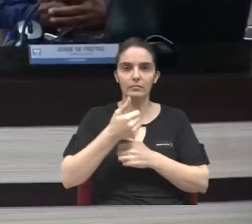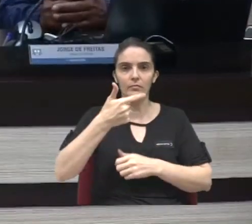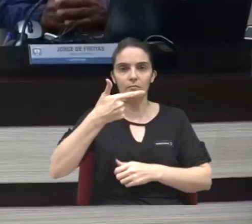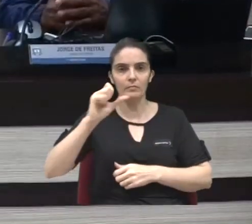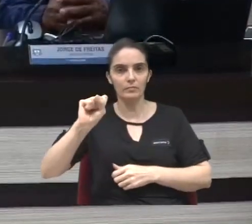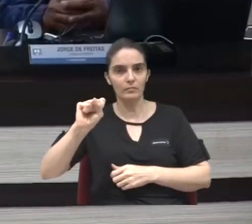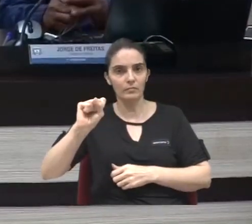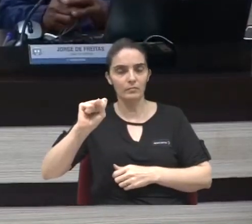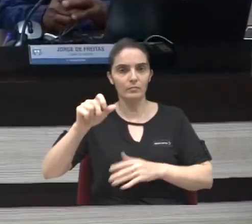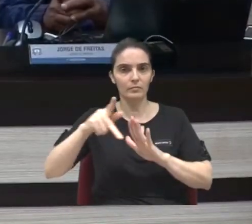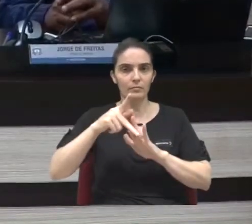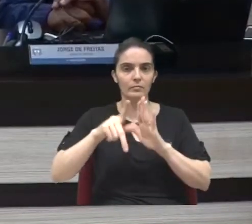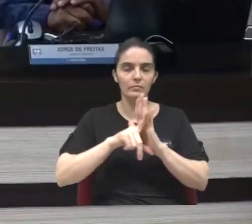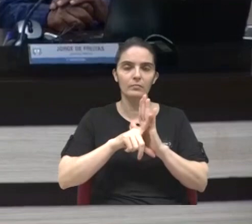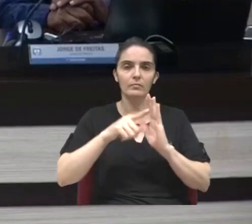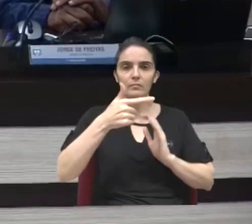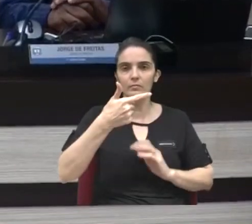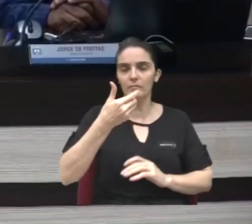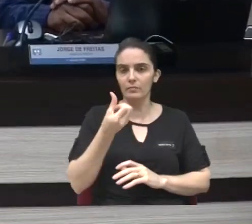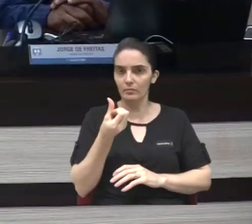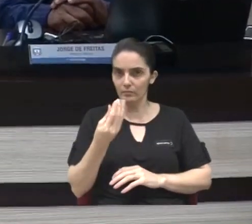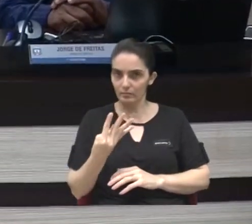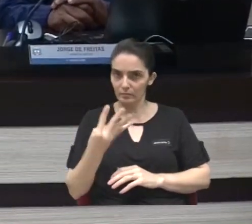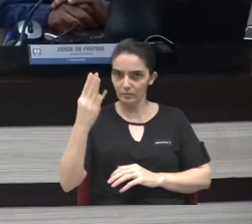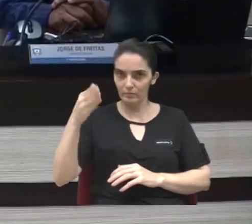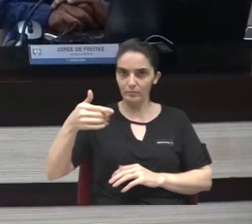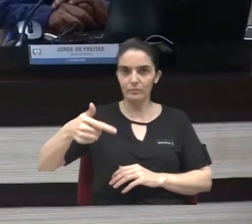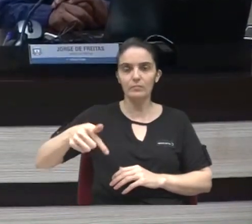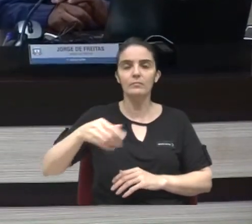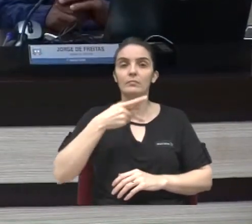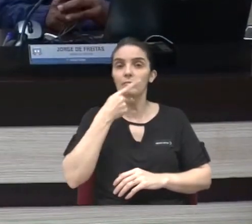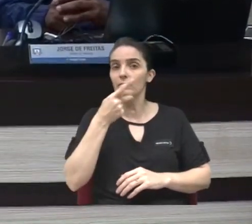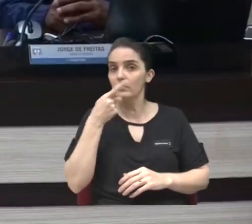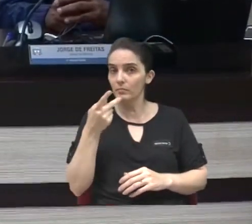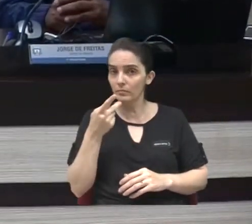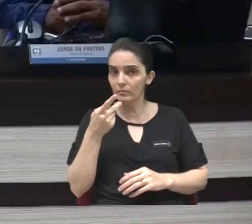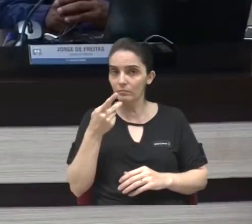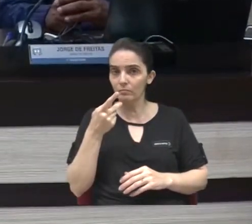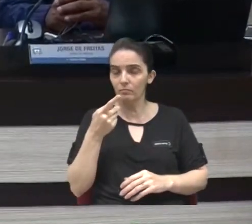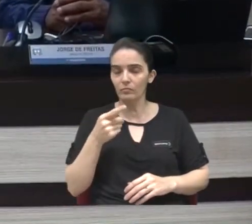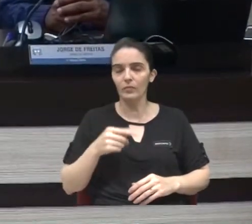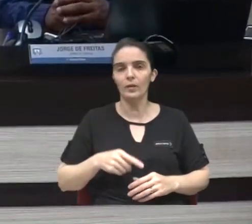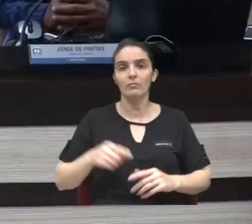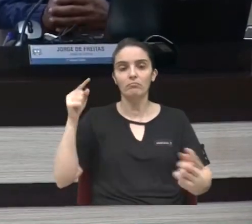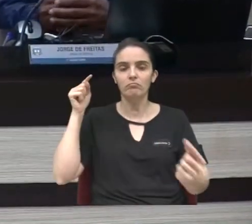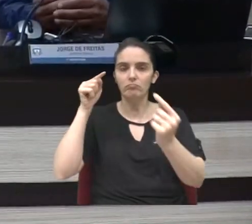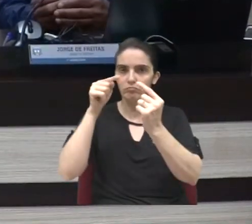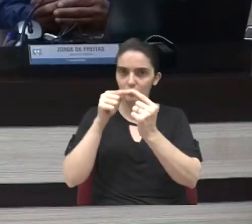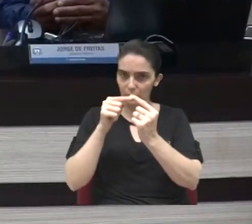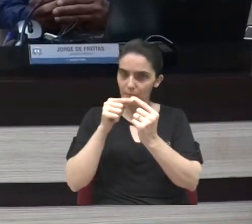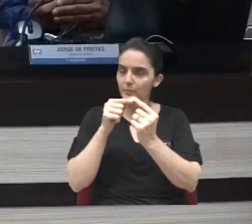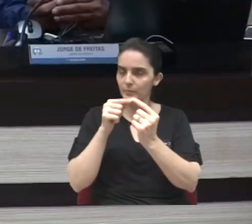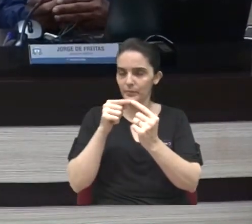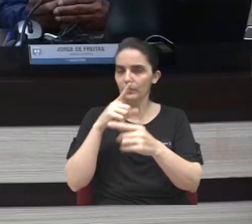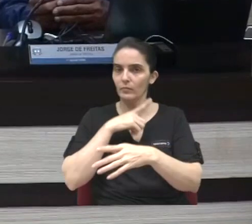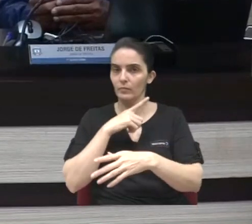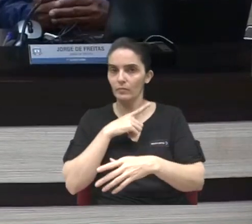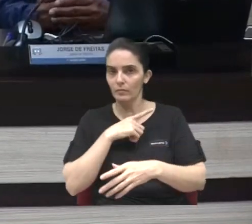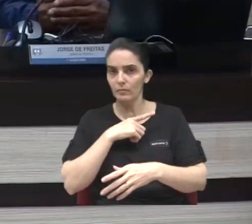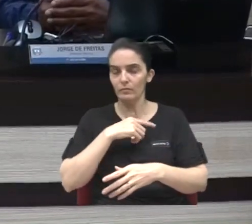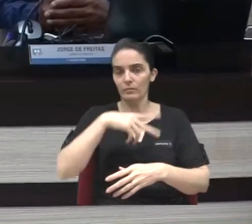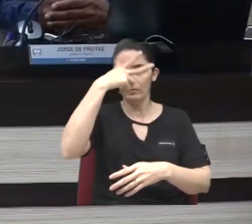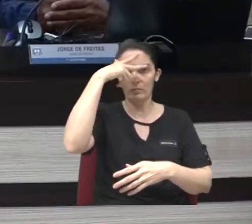lei 264/17, que dispõe sobre as diretrizes a serem observadas pelo Poder Executivo na elaboração